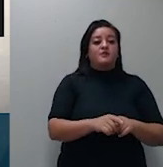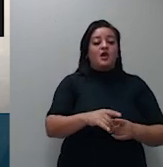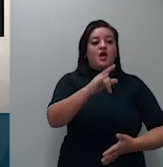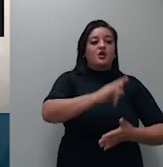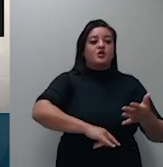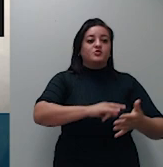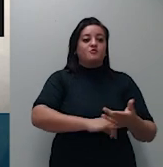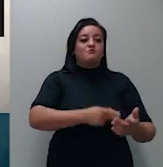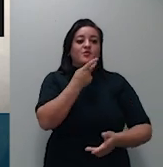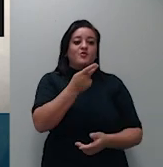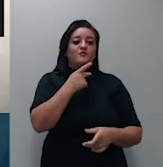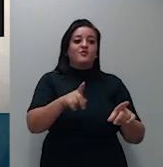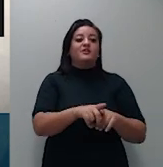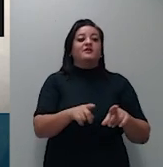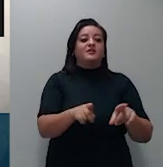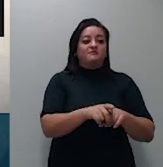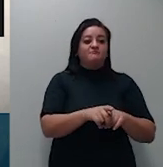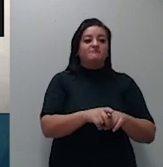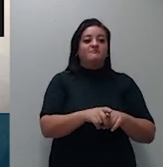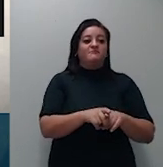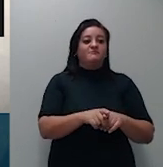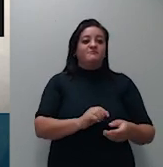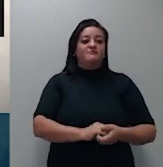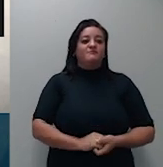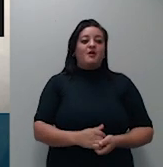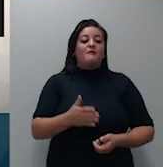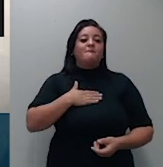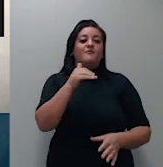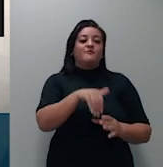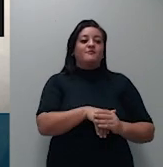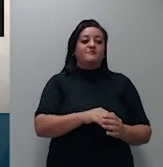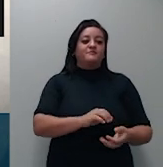pela mencionada e como voto